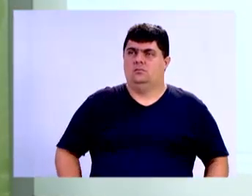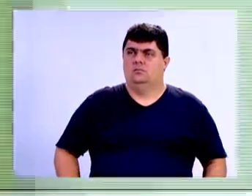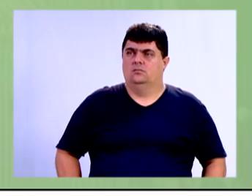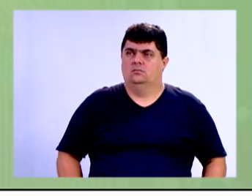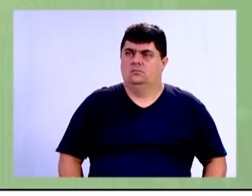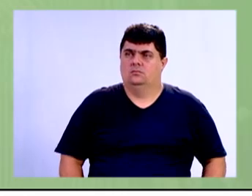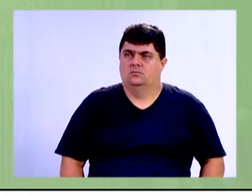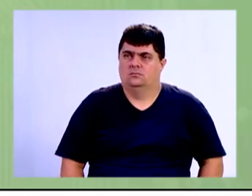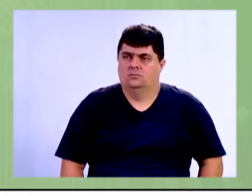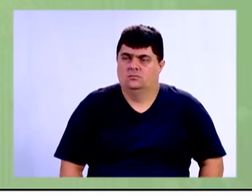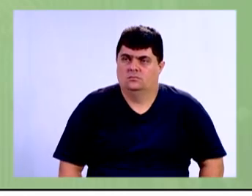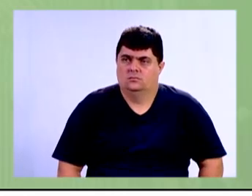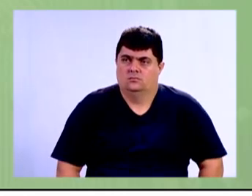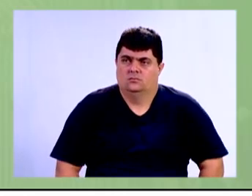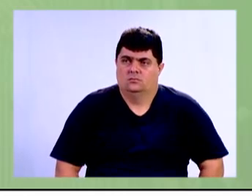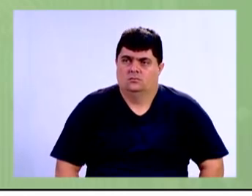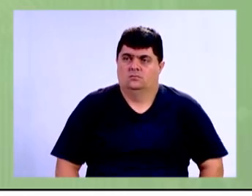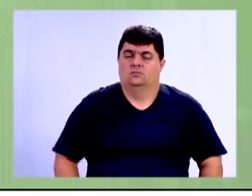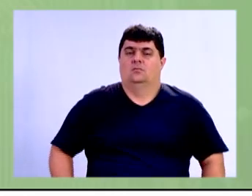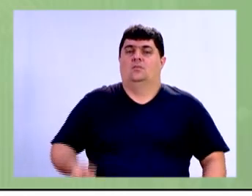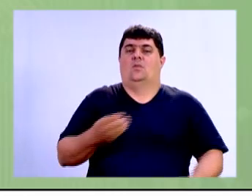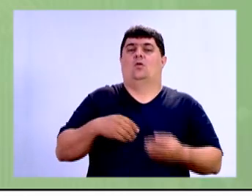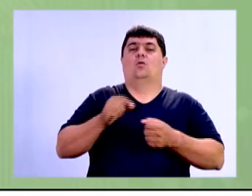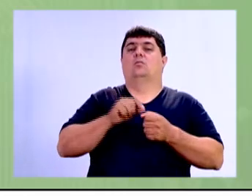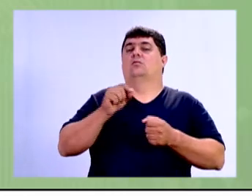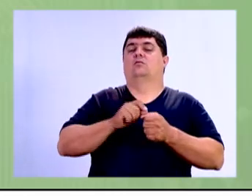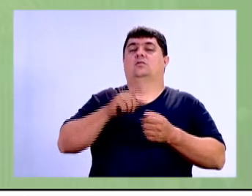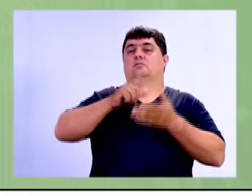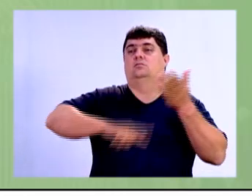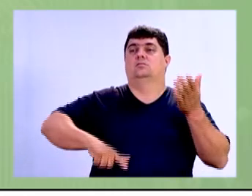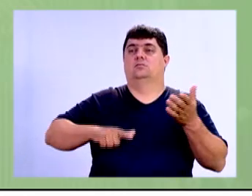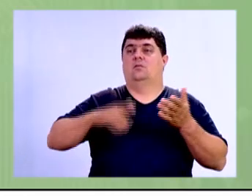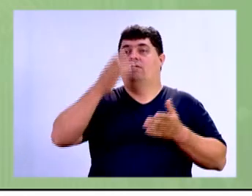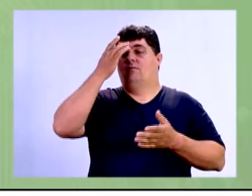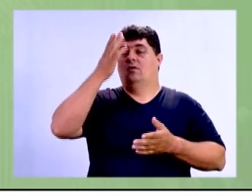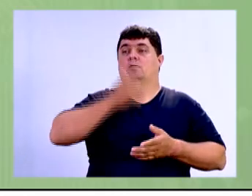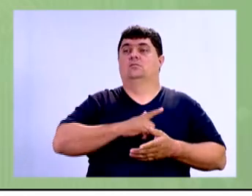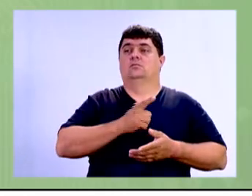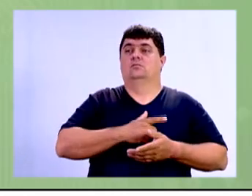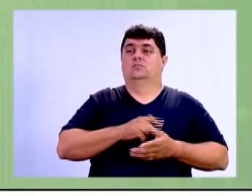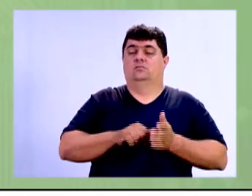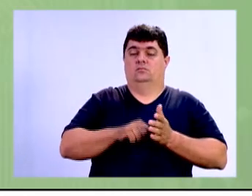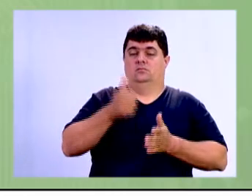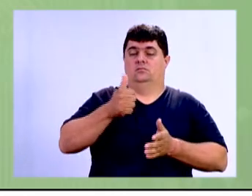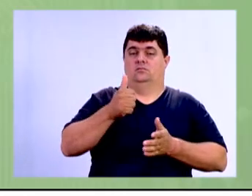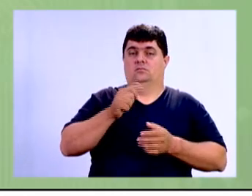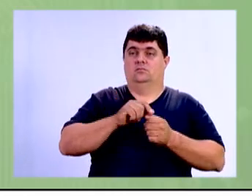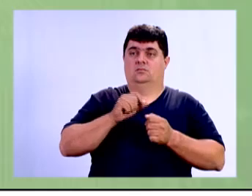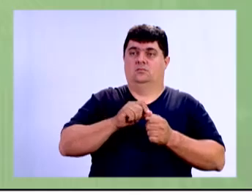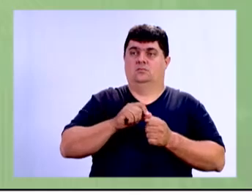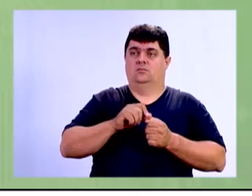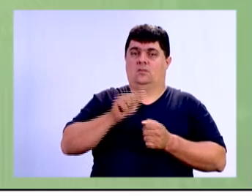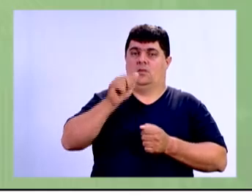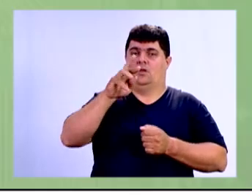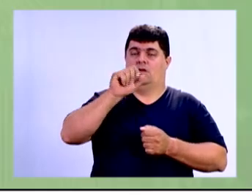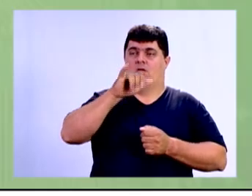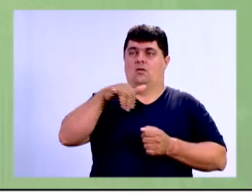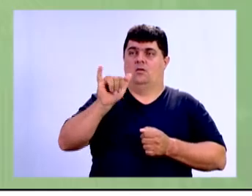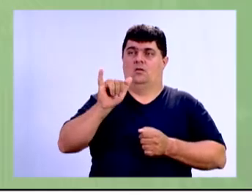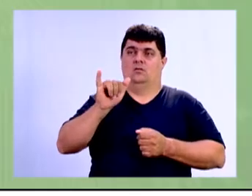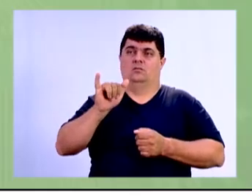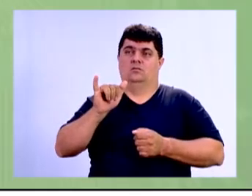Como é que nós faríamos então uma lista? Olha aqui, gente, vai ficar muito mais fácil. Primeiro eu vou criar um ArrayList, eu não vou definir o